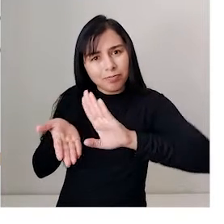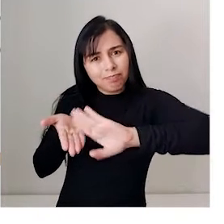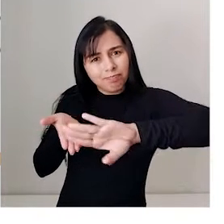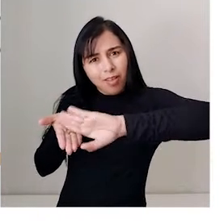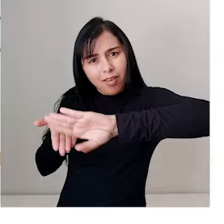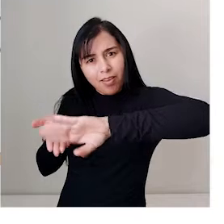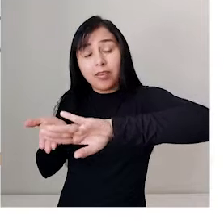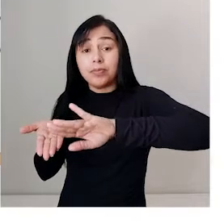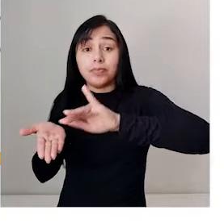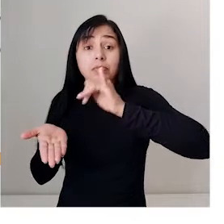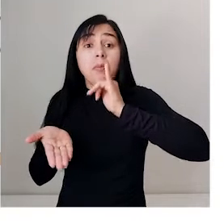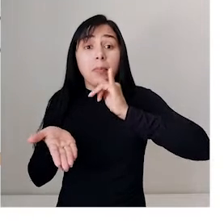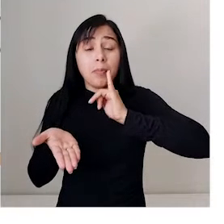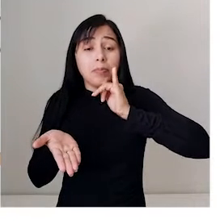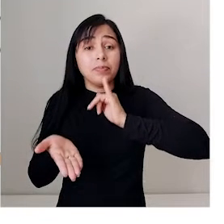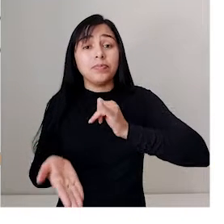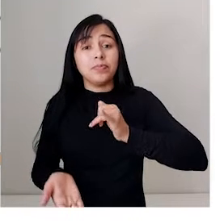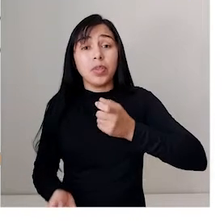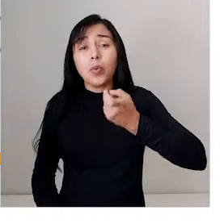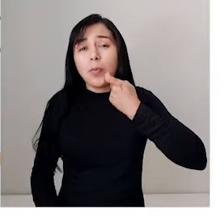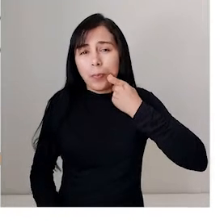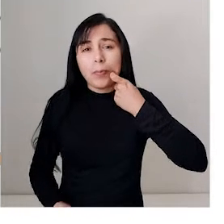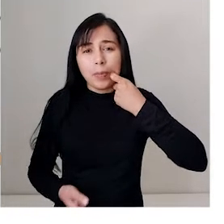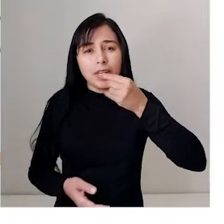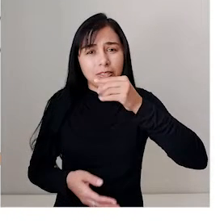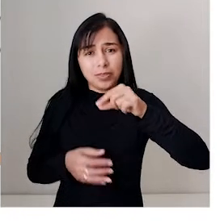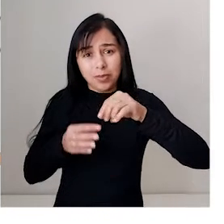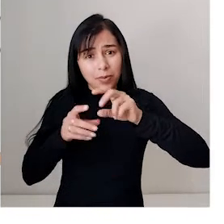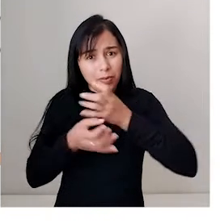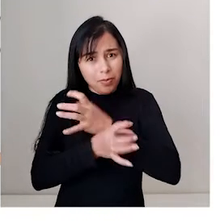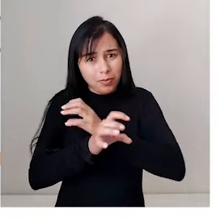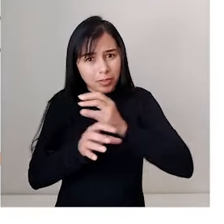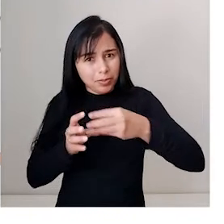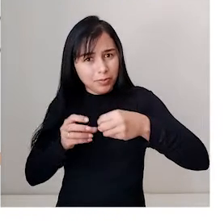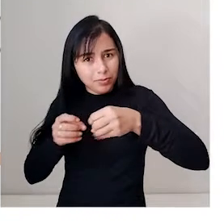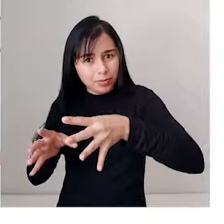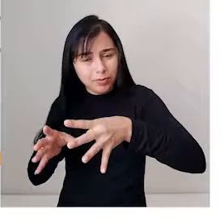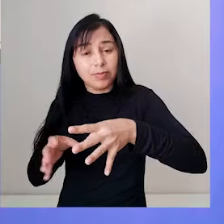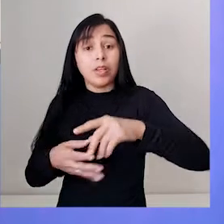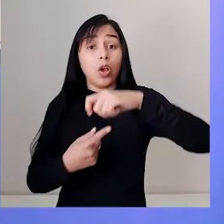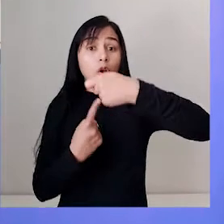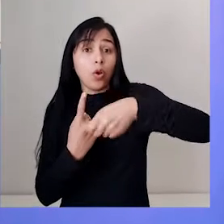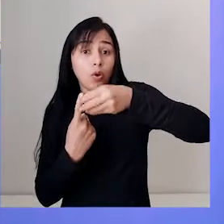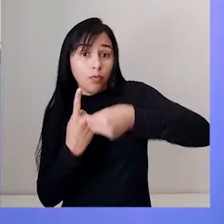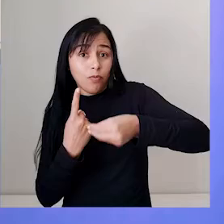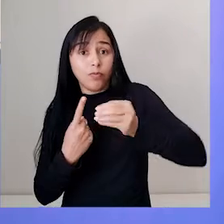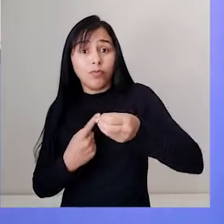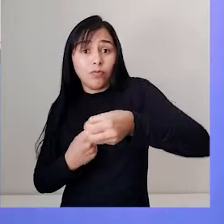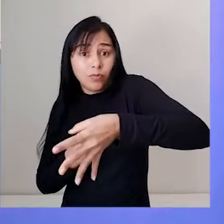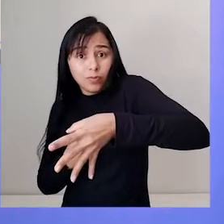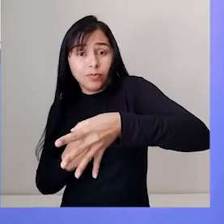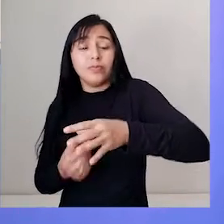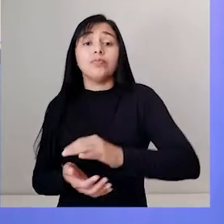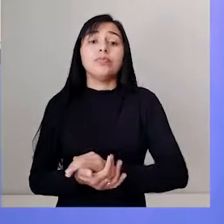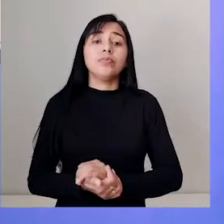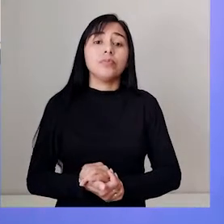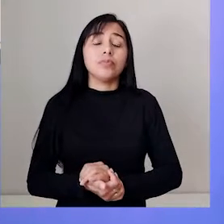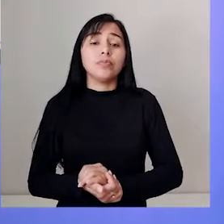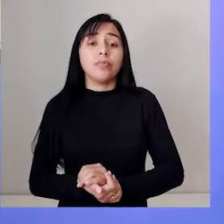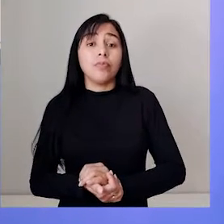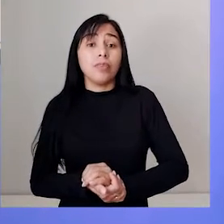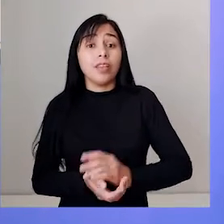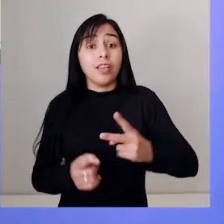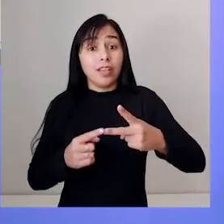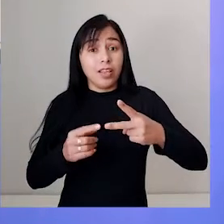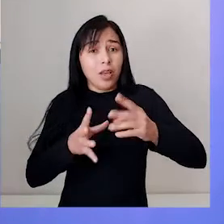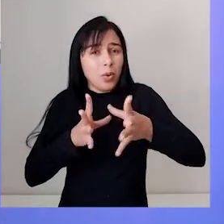fora. Por exemplo, a espinha de peixe, casca de frutas e etc. Os rejeitos são os lixos